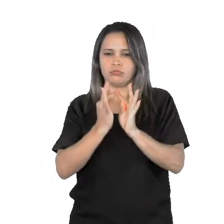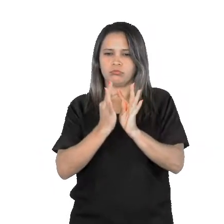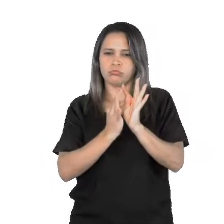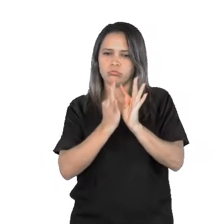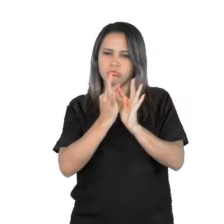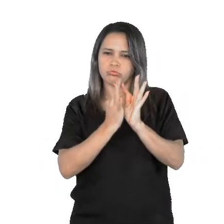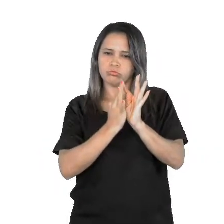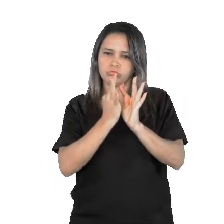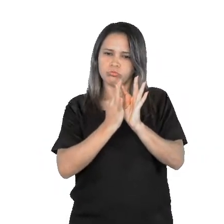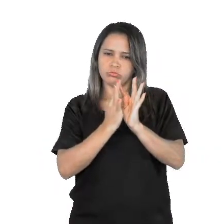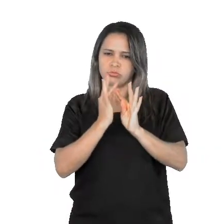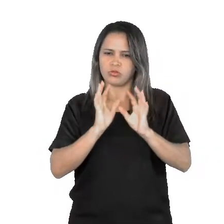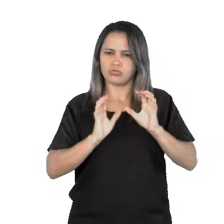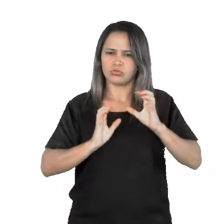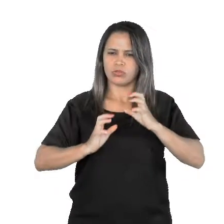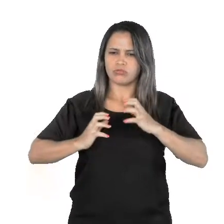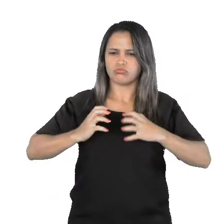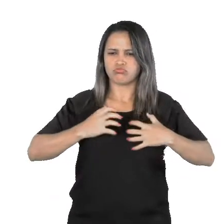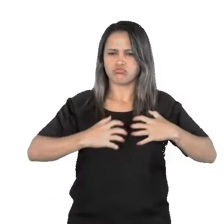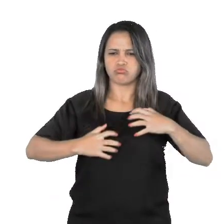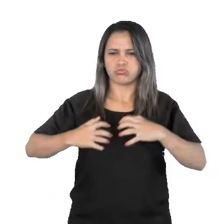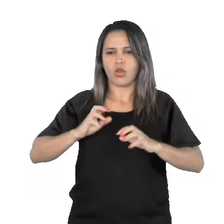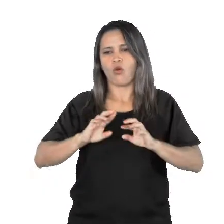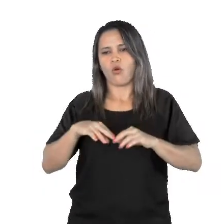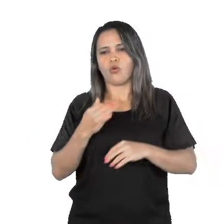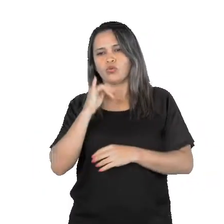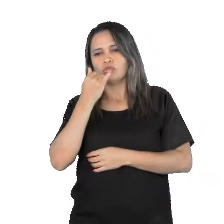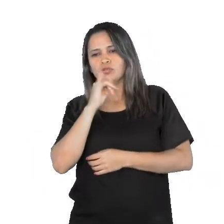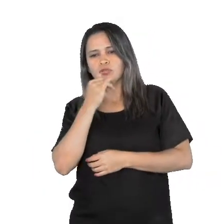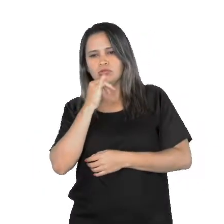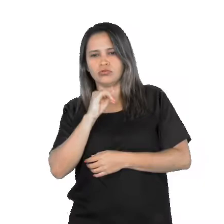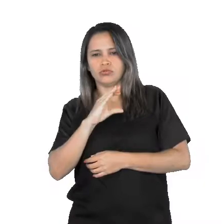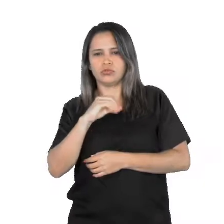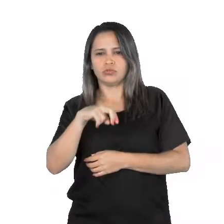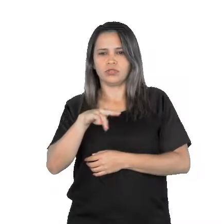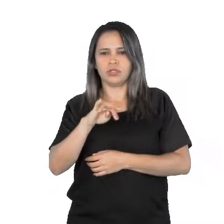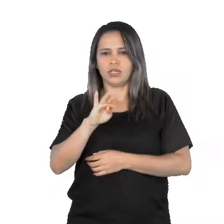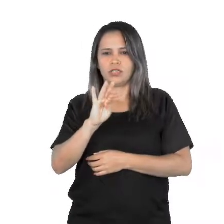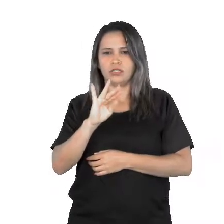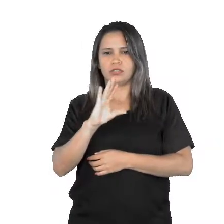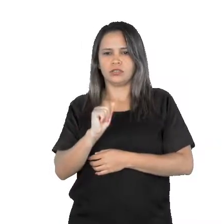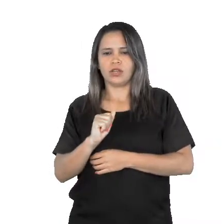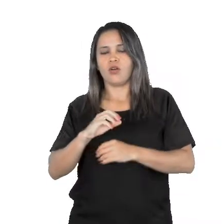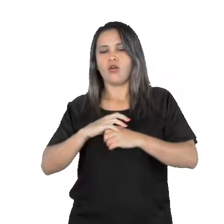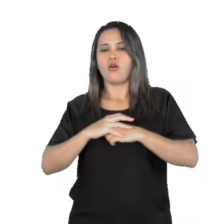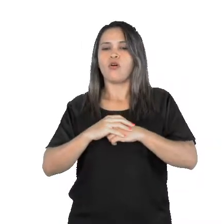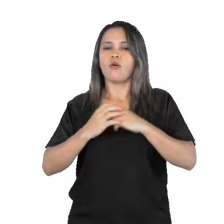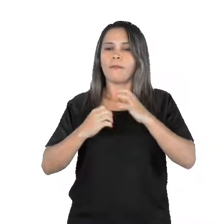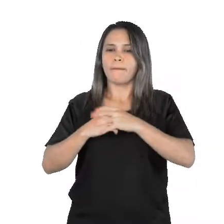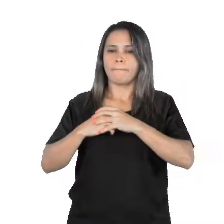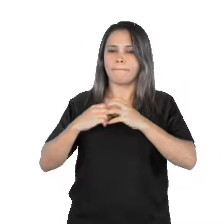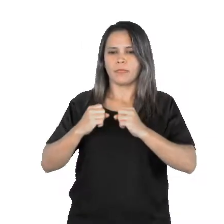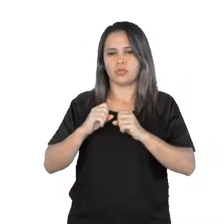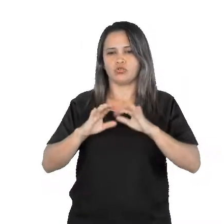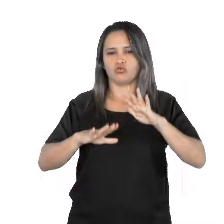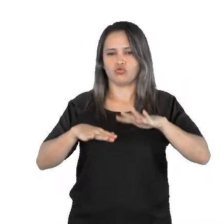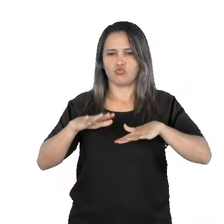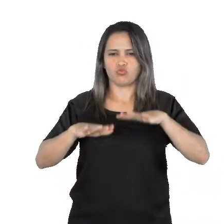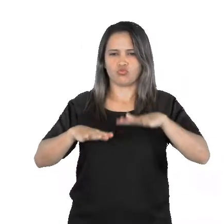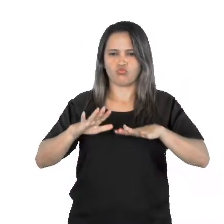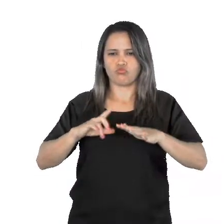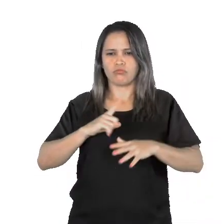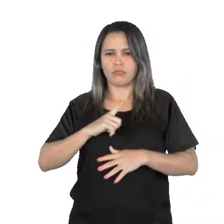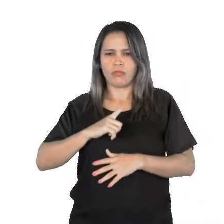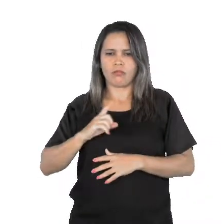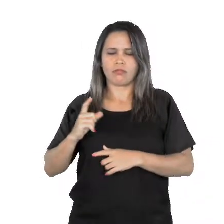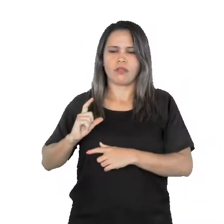de agitação ou a energia cinética das moléculas de uma determinada quantidade de